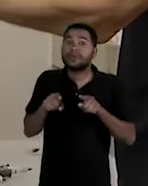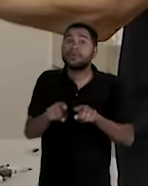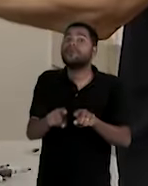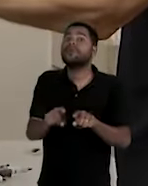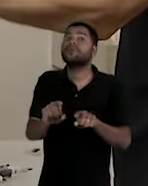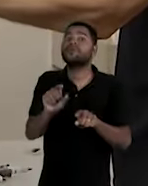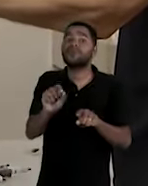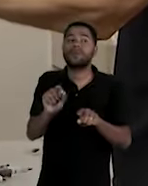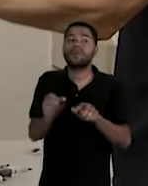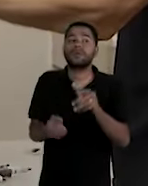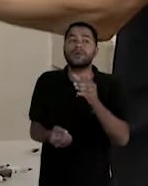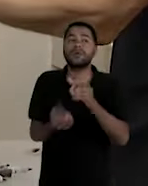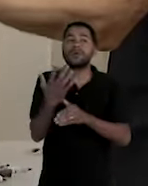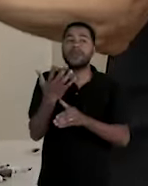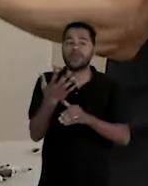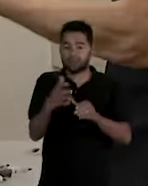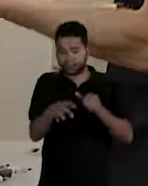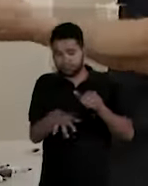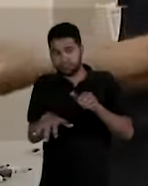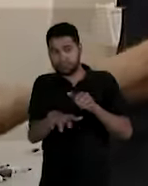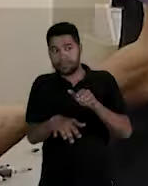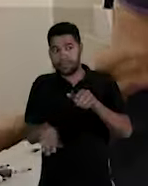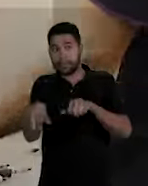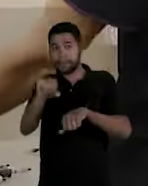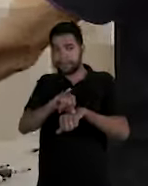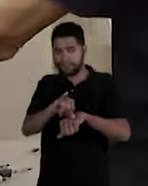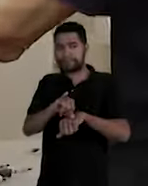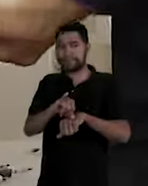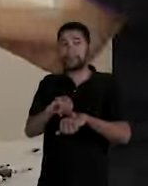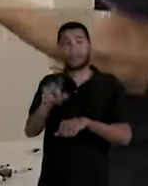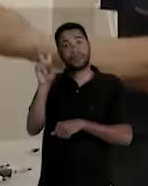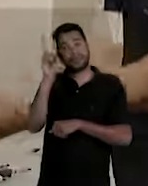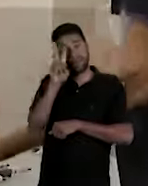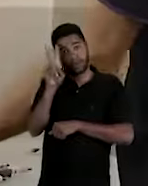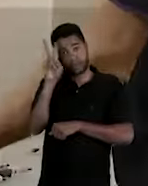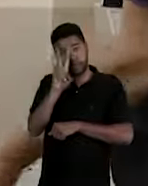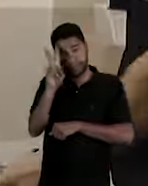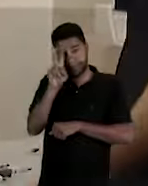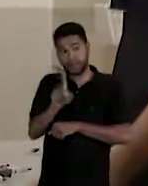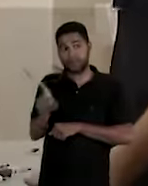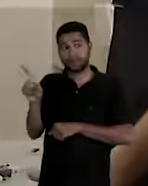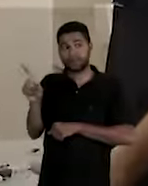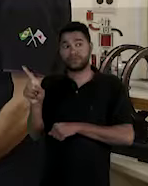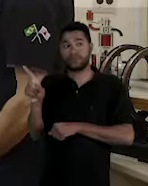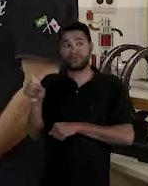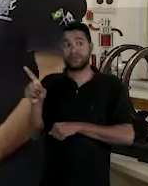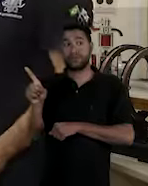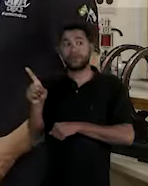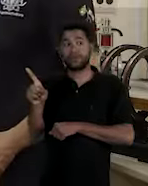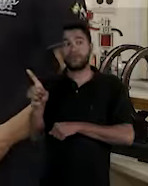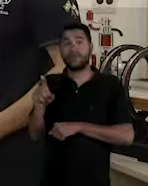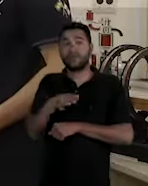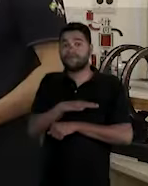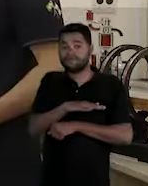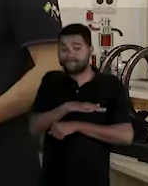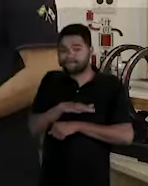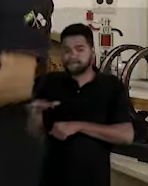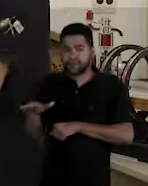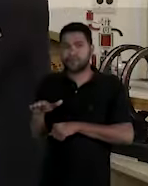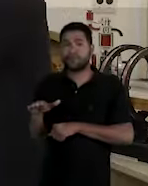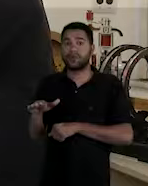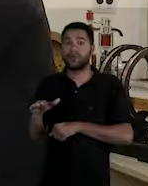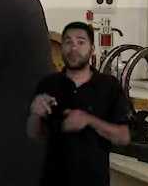abre, cria-se um espaço aqui em cima. Lembrando que isso daqui foi cortado, então no